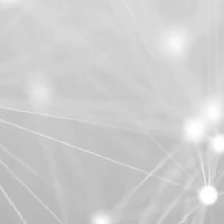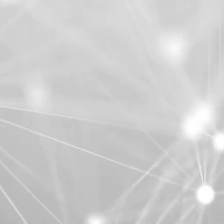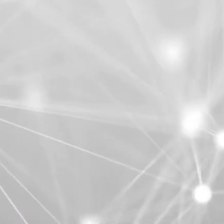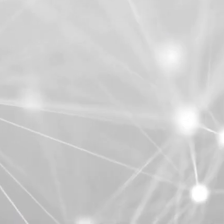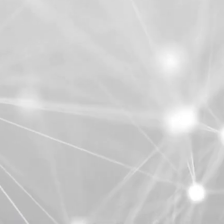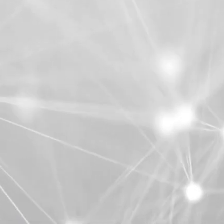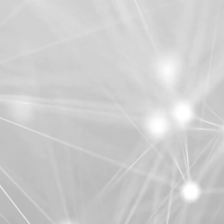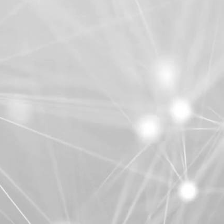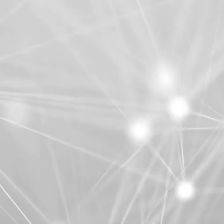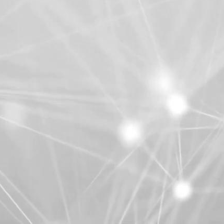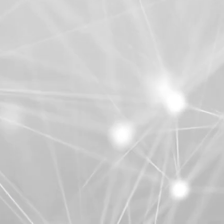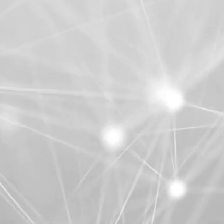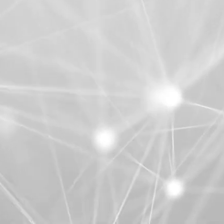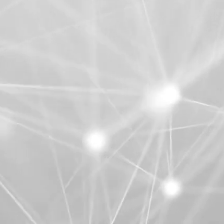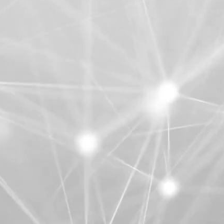Música